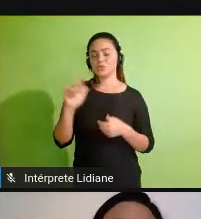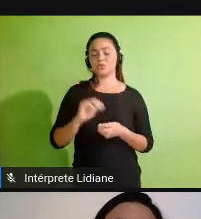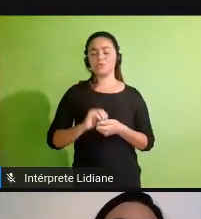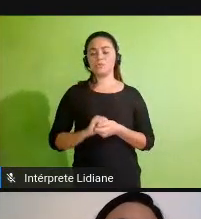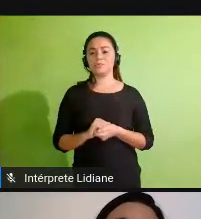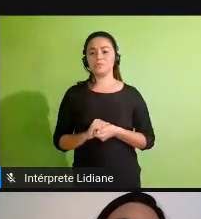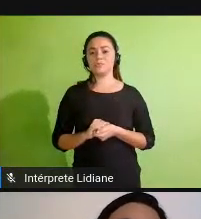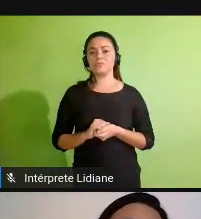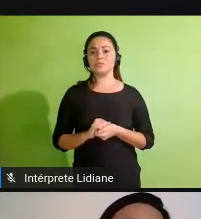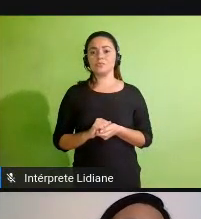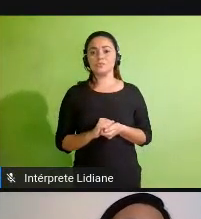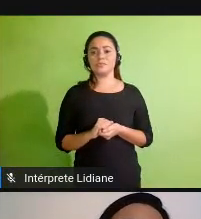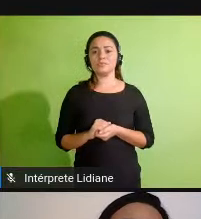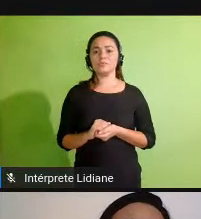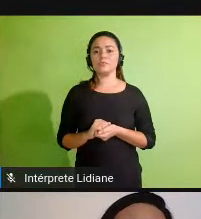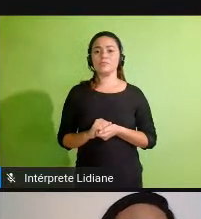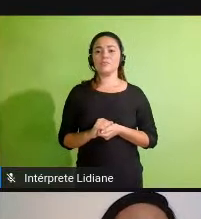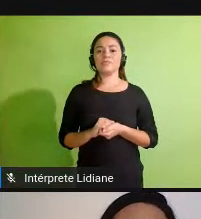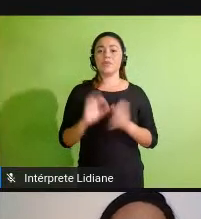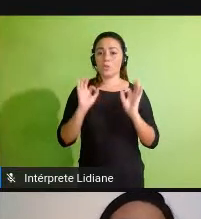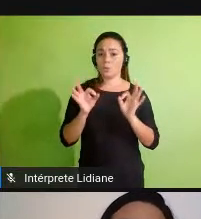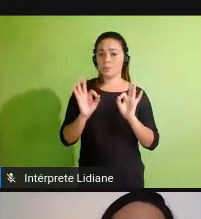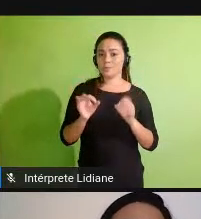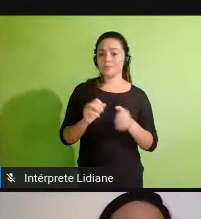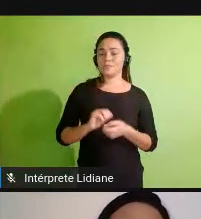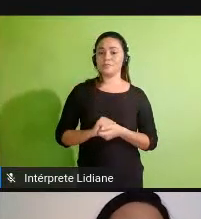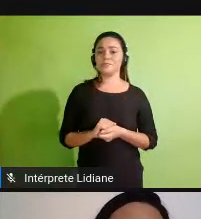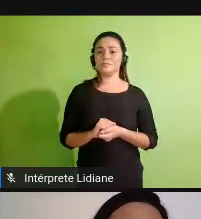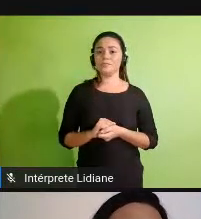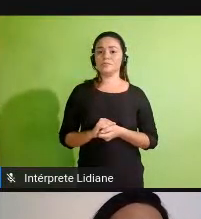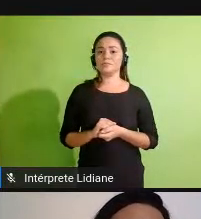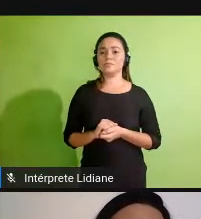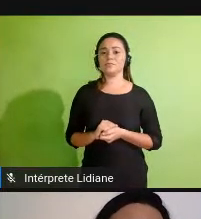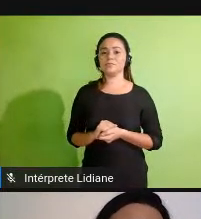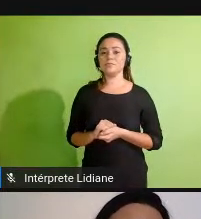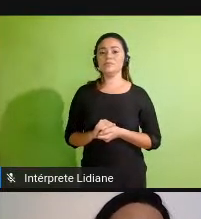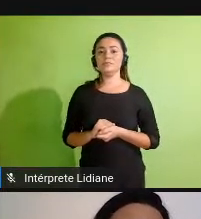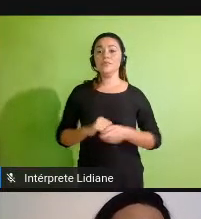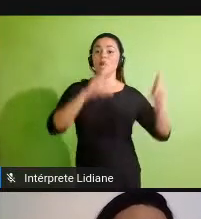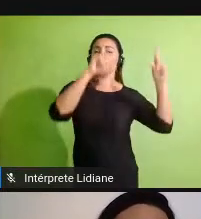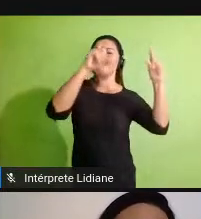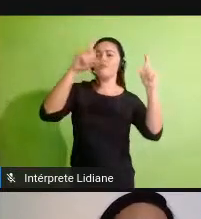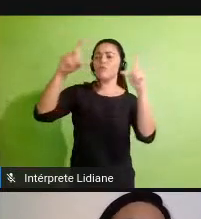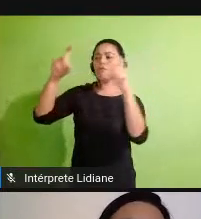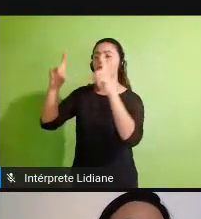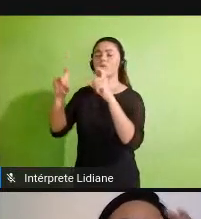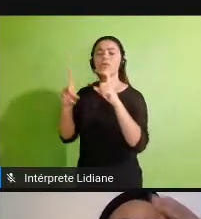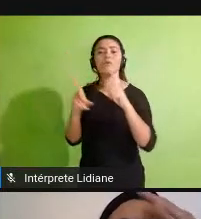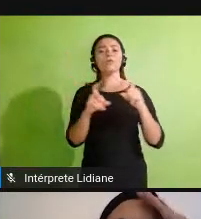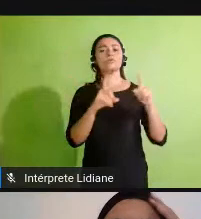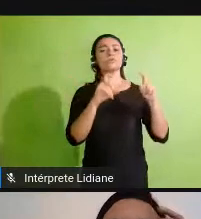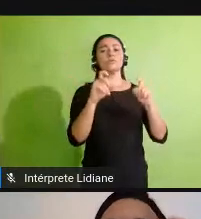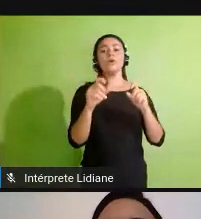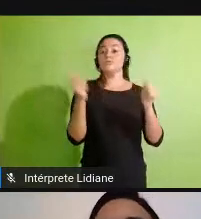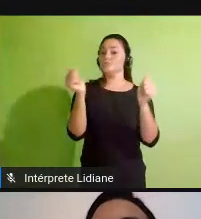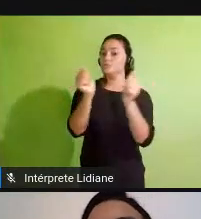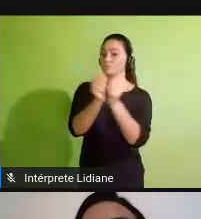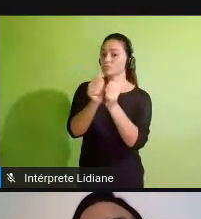Certo. Então, a gente foi tirando fotos e juntamos isso de forma não linear, né,